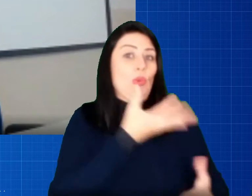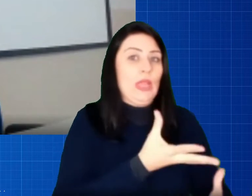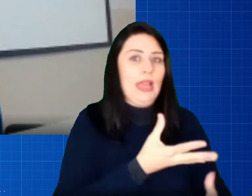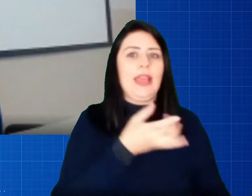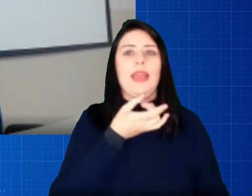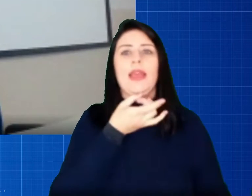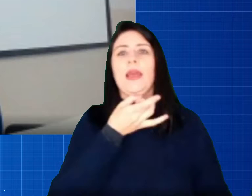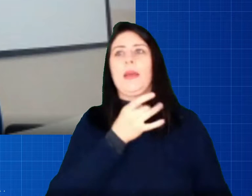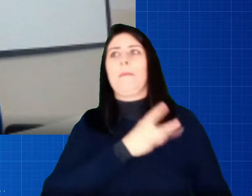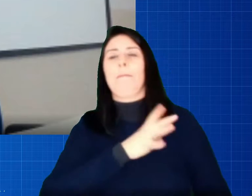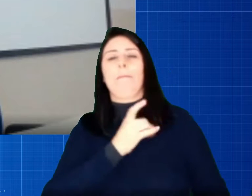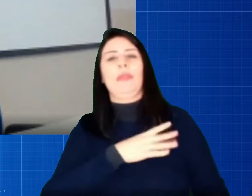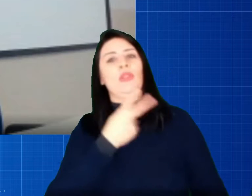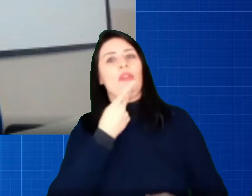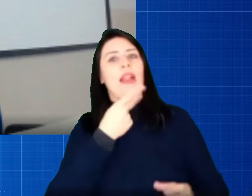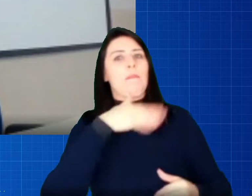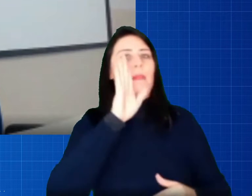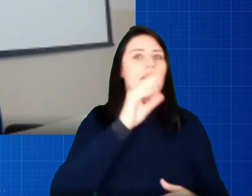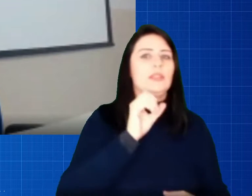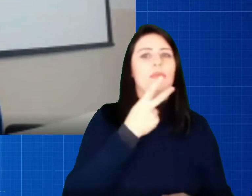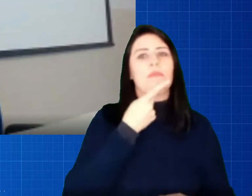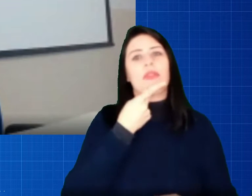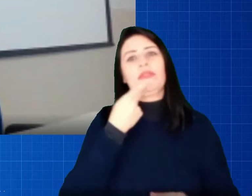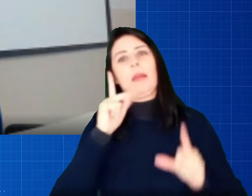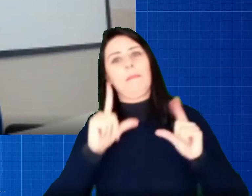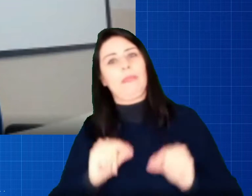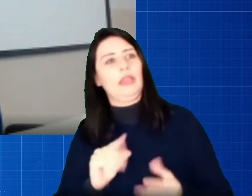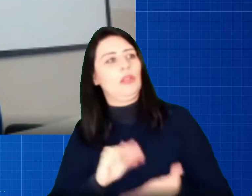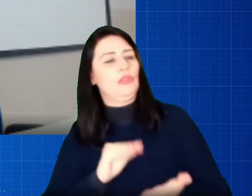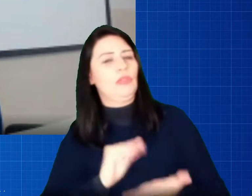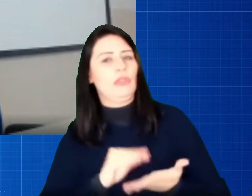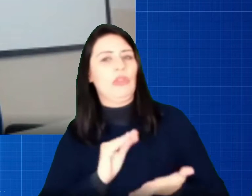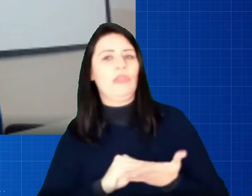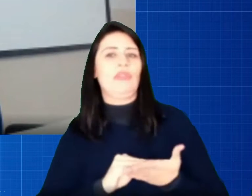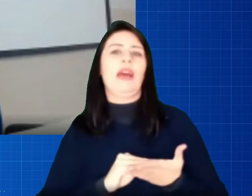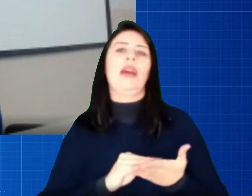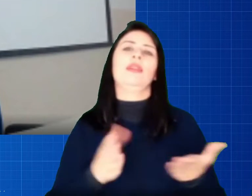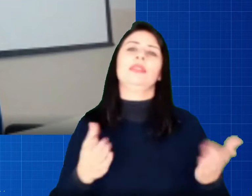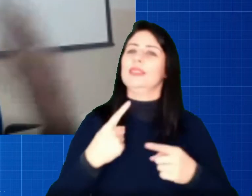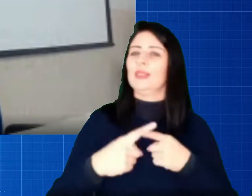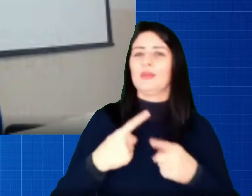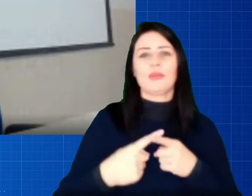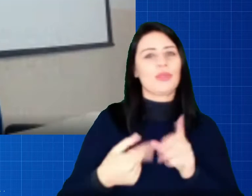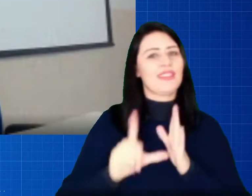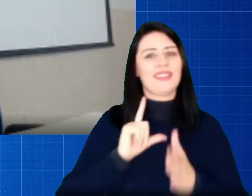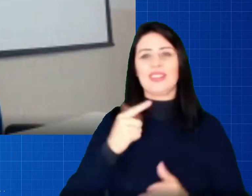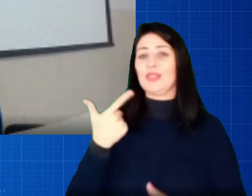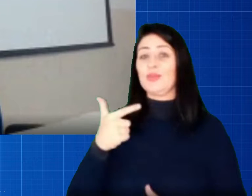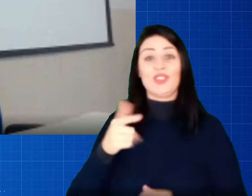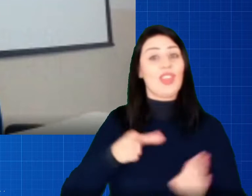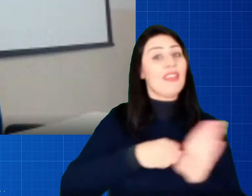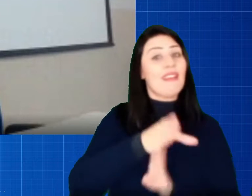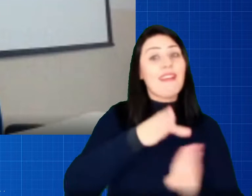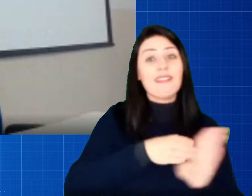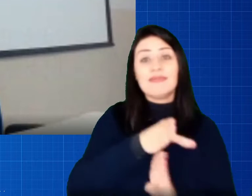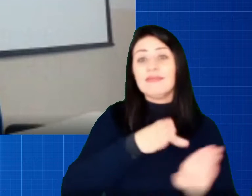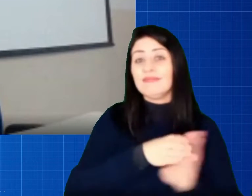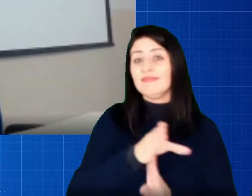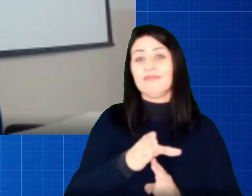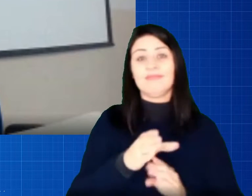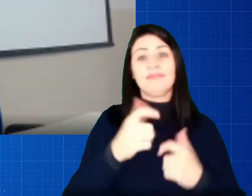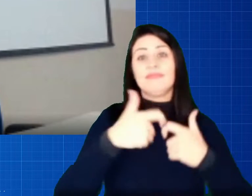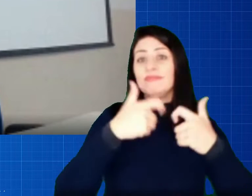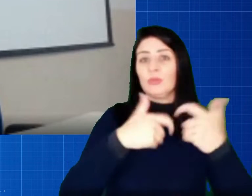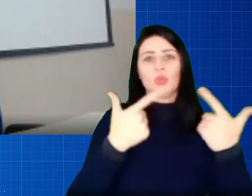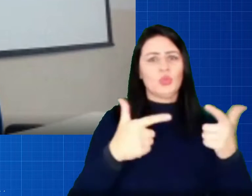falar demais, de falar de menos. Então, eles têm um certo tabu e acabam não conseguindo. Por quê? Porque eles também não tiveram essa orientação sexual. Né?